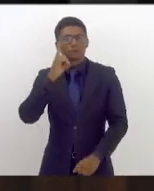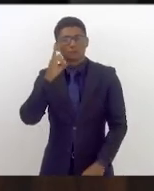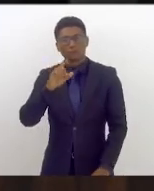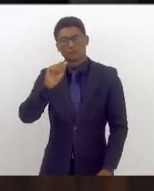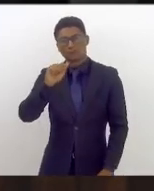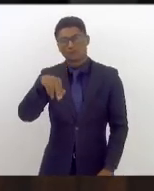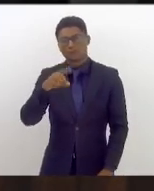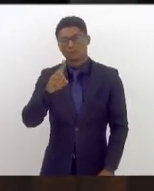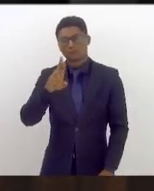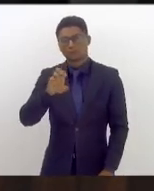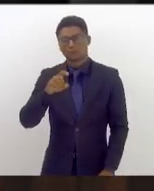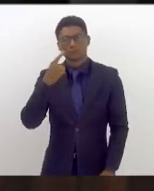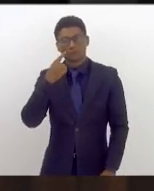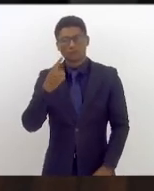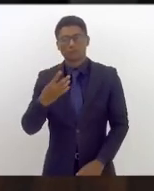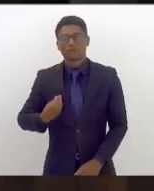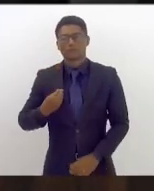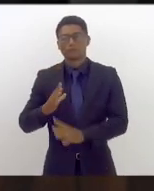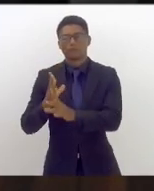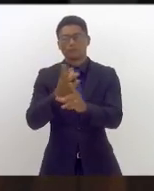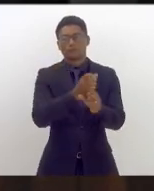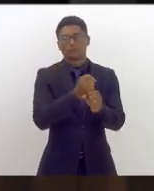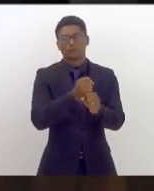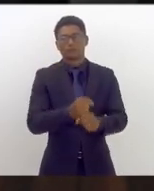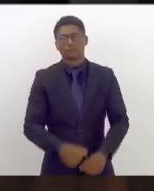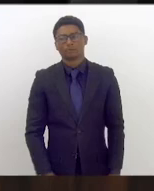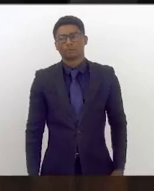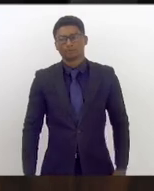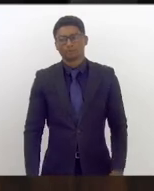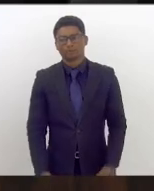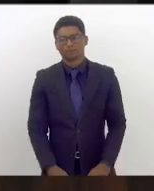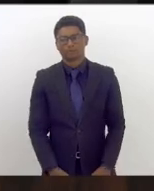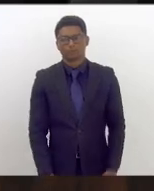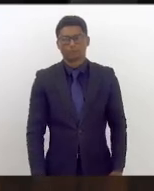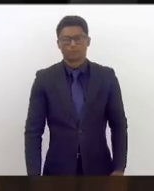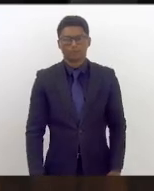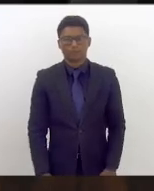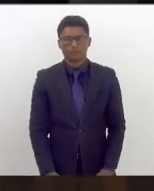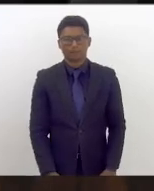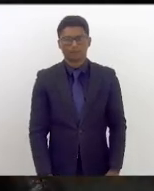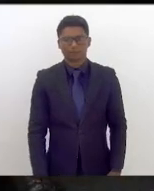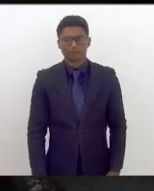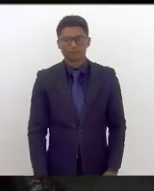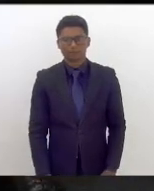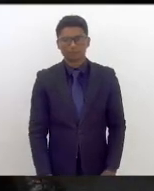Correia atenção por favor